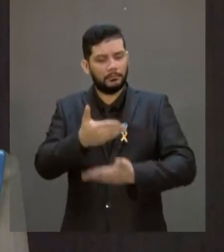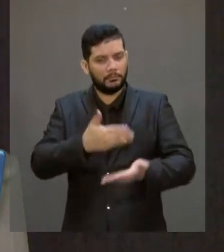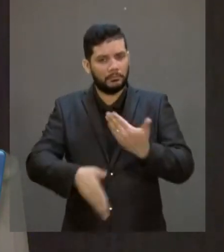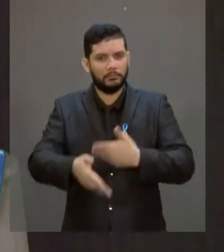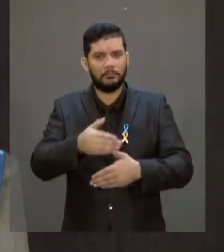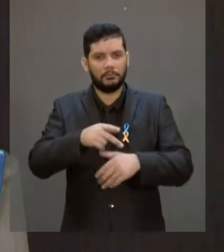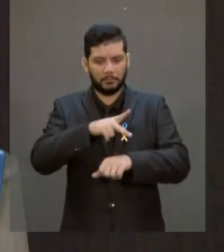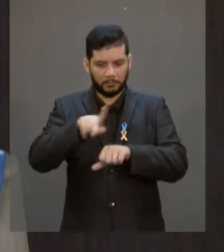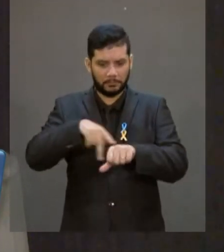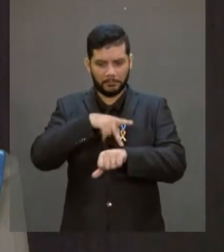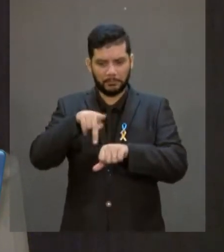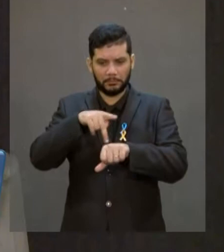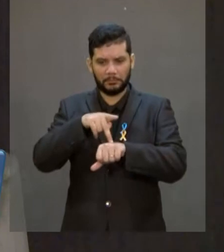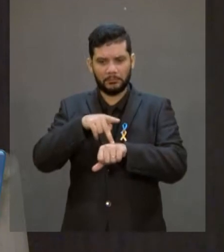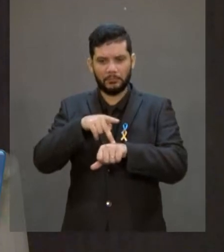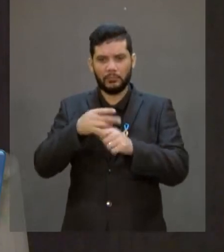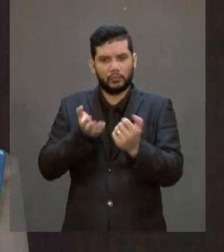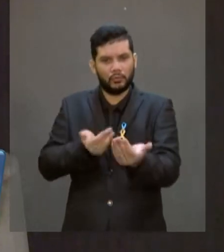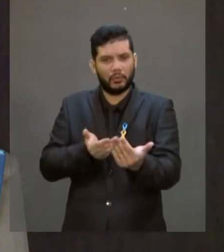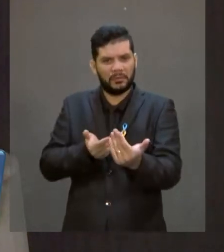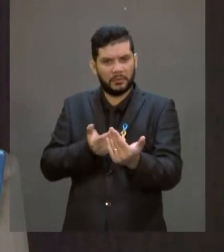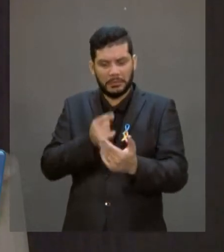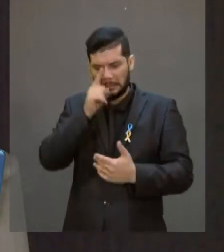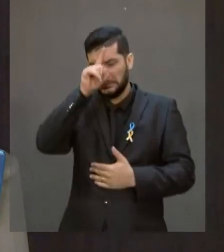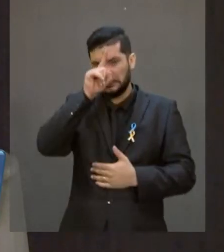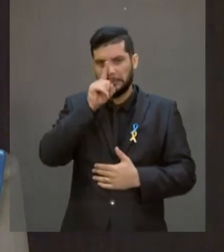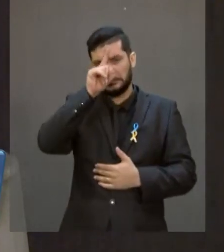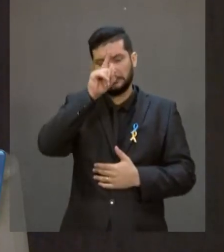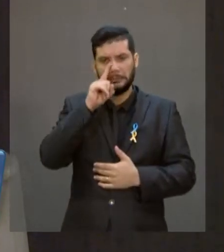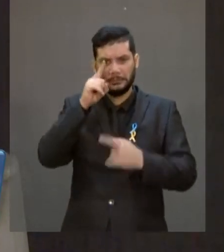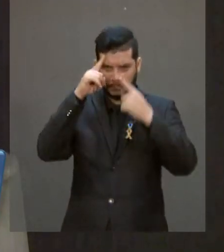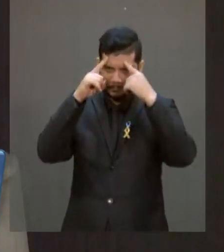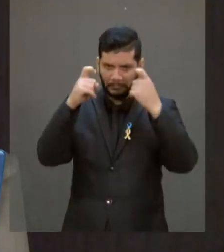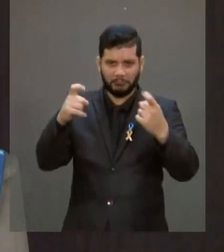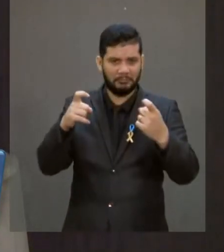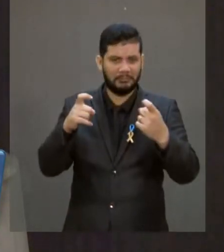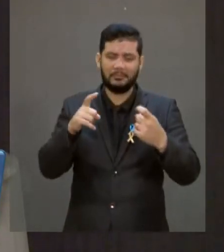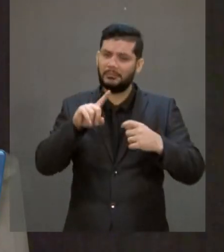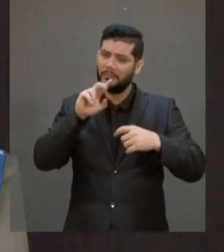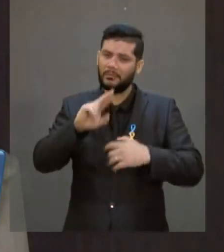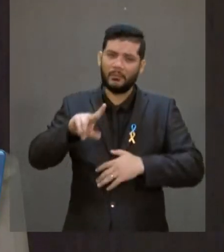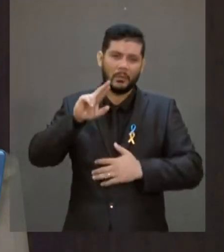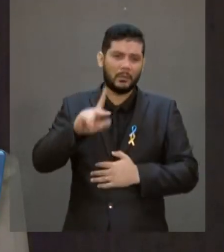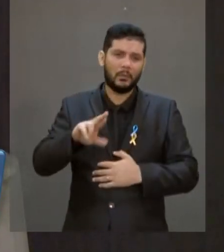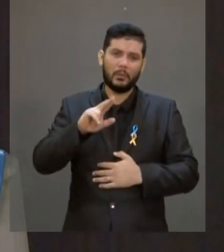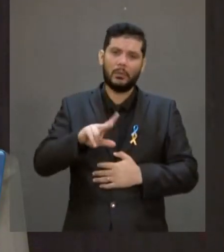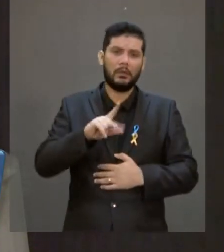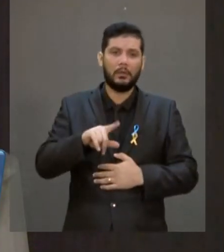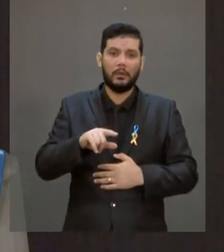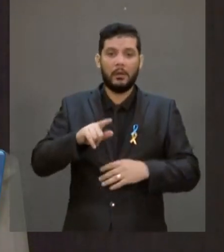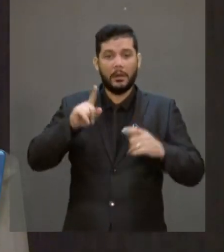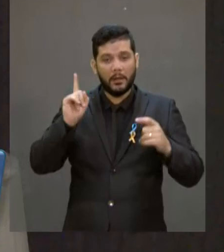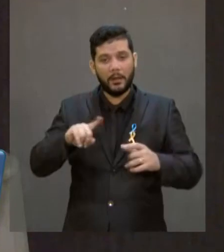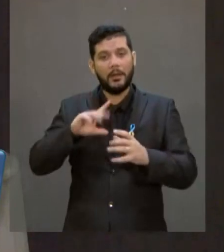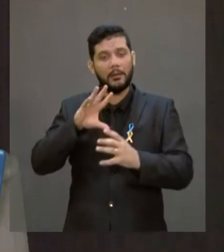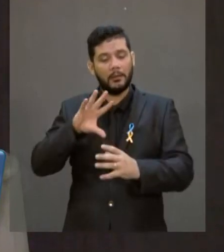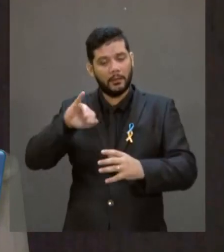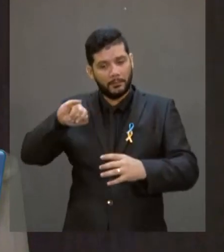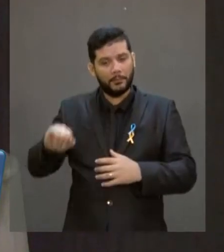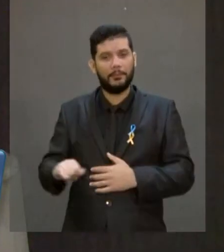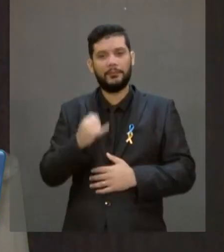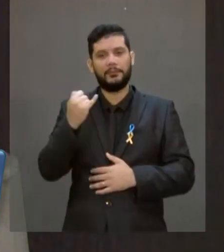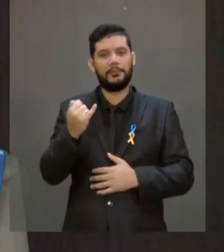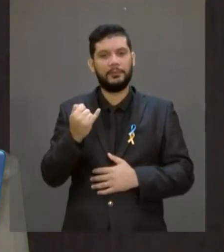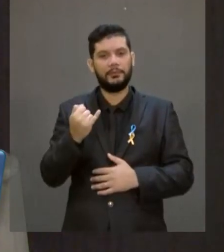na praça não é risco, jovem na praça não é sinal de violência, jovem na praça pode ser a oportunidade, inclusive, para